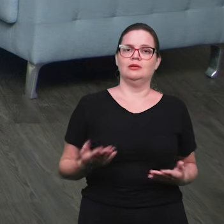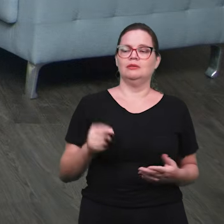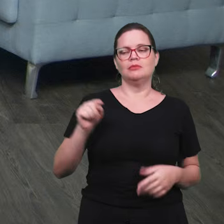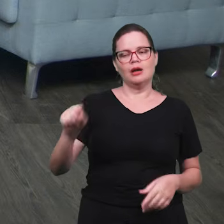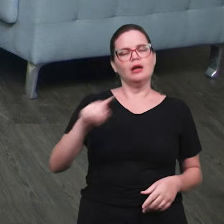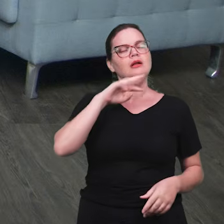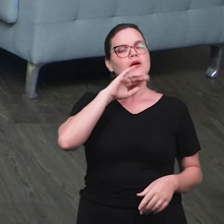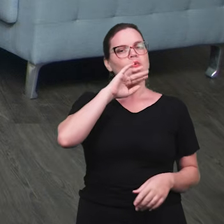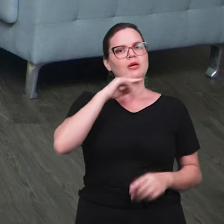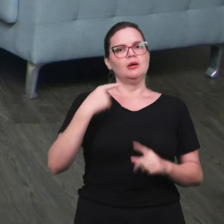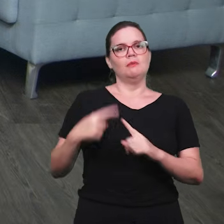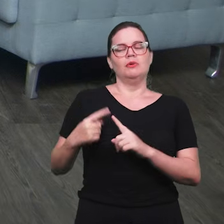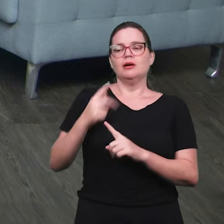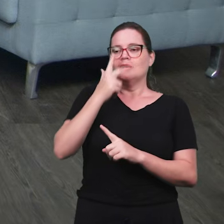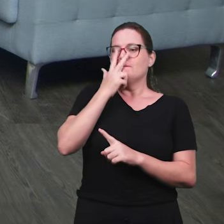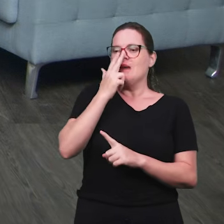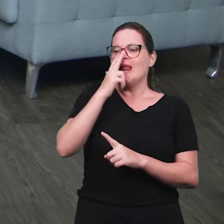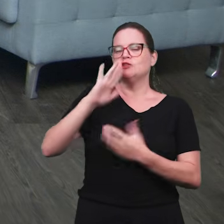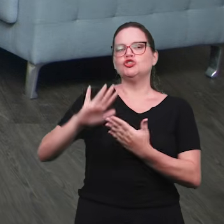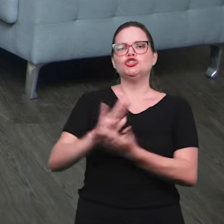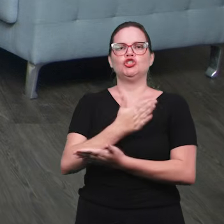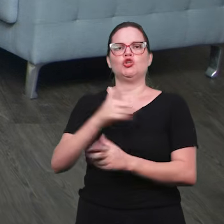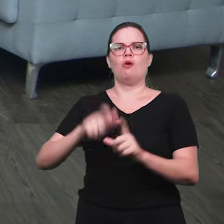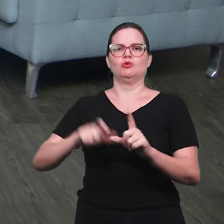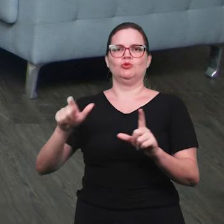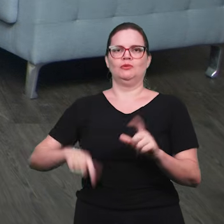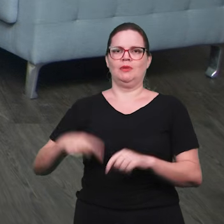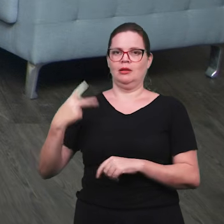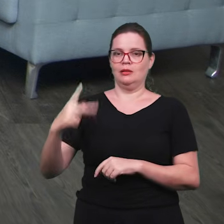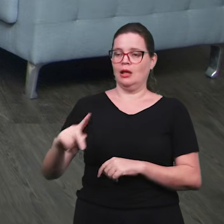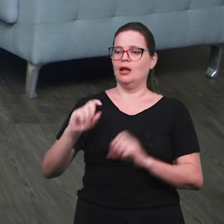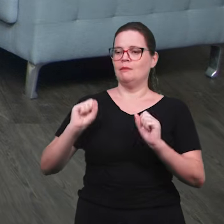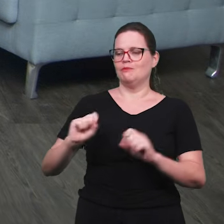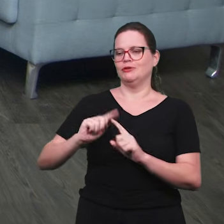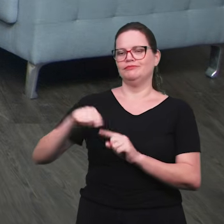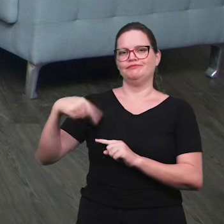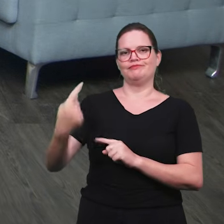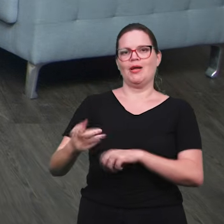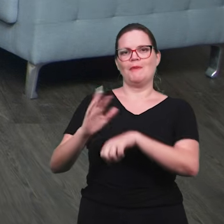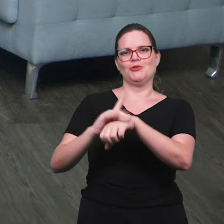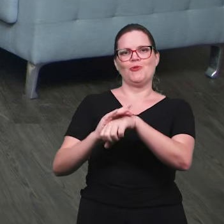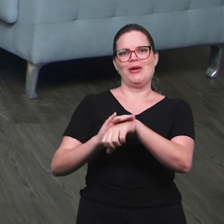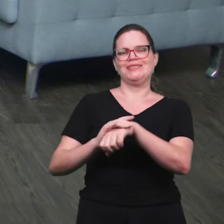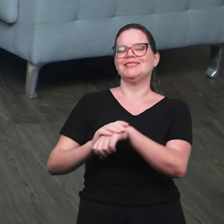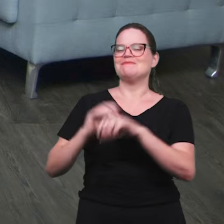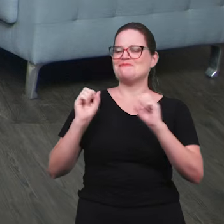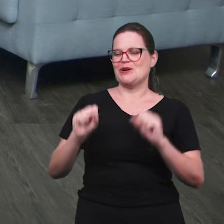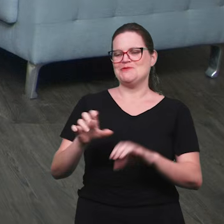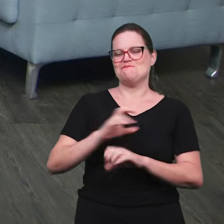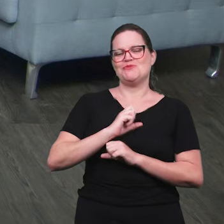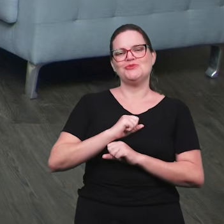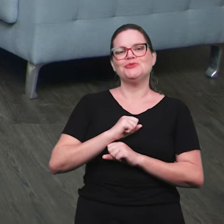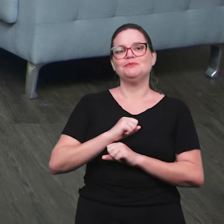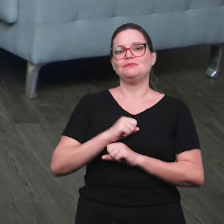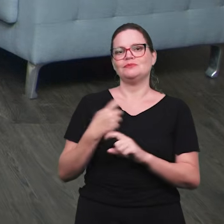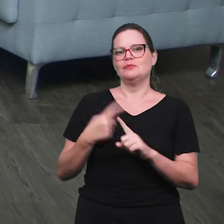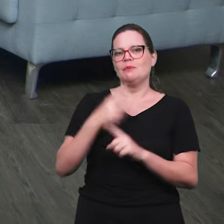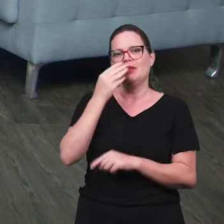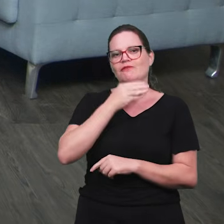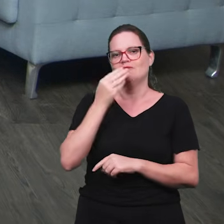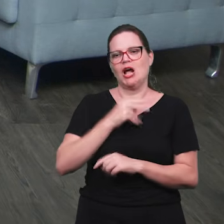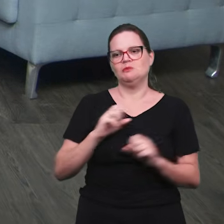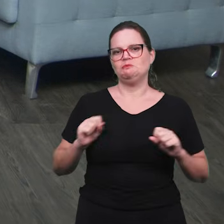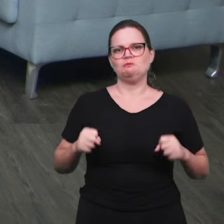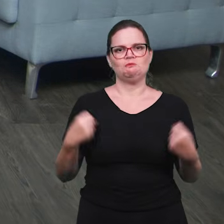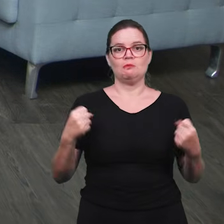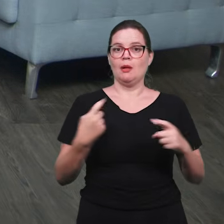Quando nós tiramos essa autonomia, nós contribuímos para as complicações patológicas. E quando esse idoso ele tem autonomia, ele pode ser estimulado,